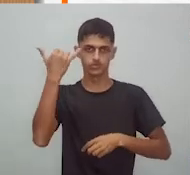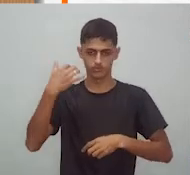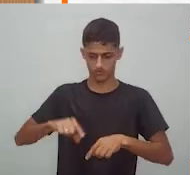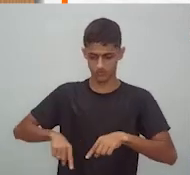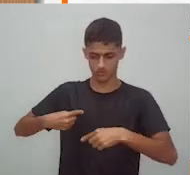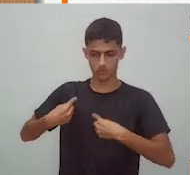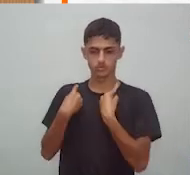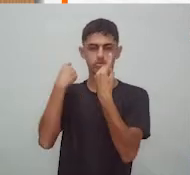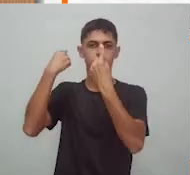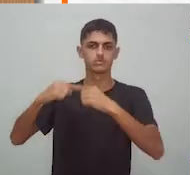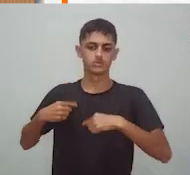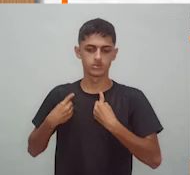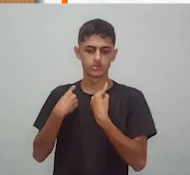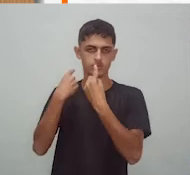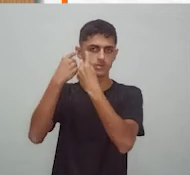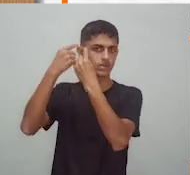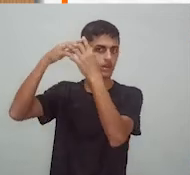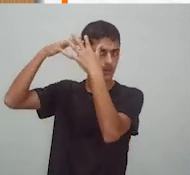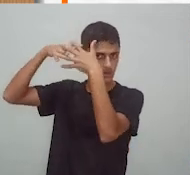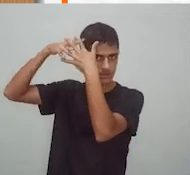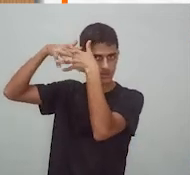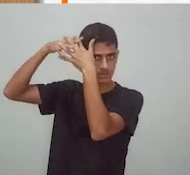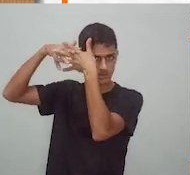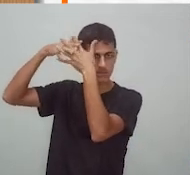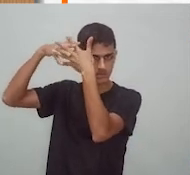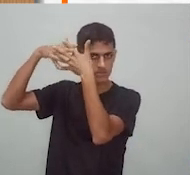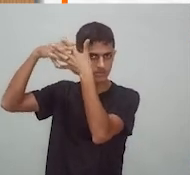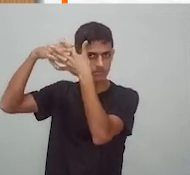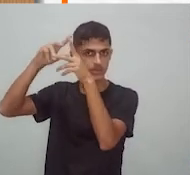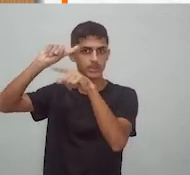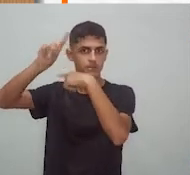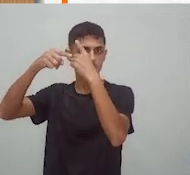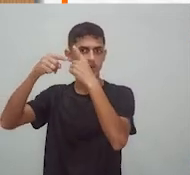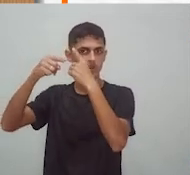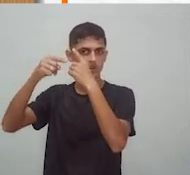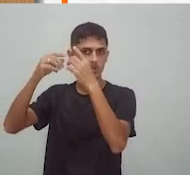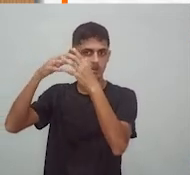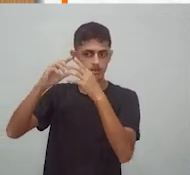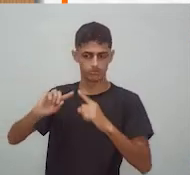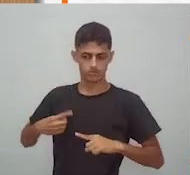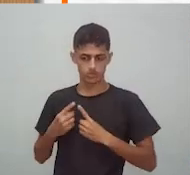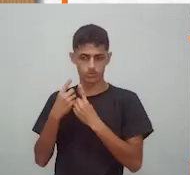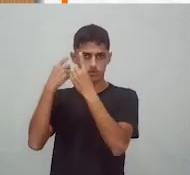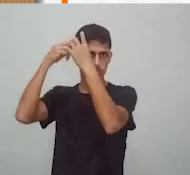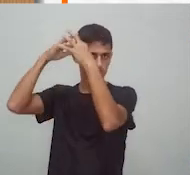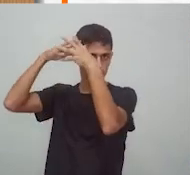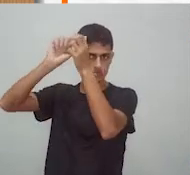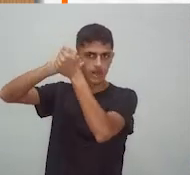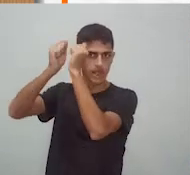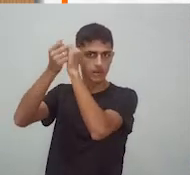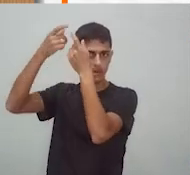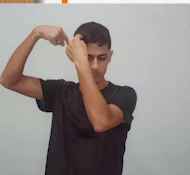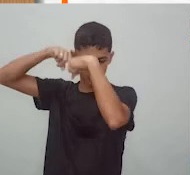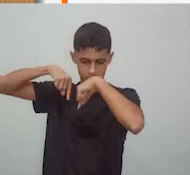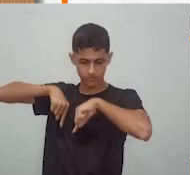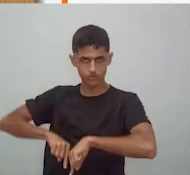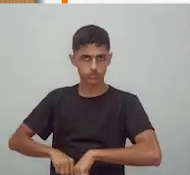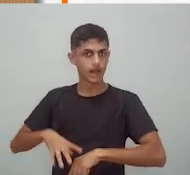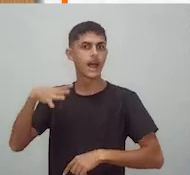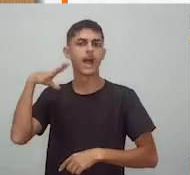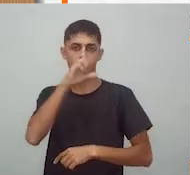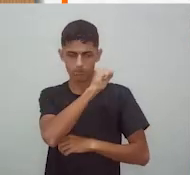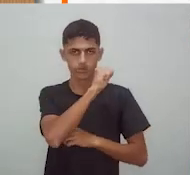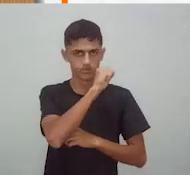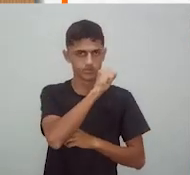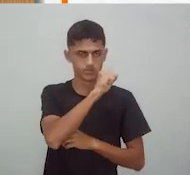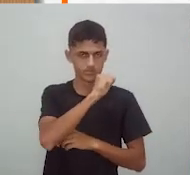pelos nervos e foi lá para o nosso cérebro. E essa informação ela voltou. Então, por isso que na hora que a gente bate, demora como se fosse um milésimo de segundo para a